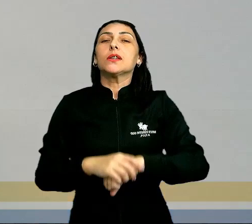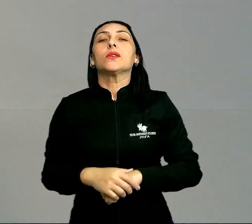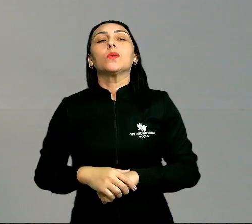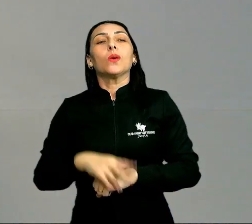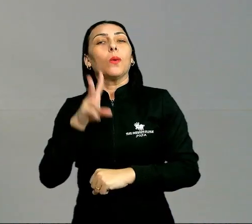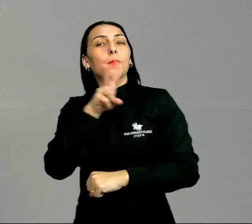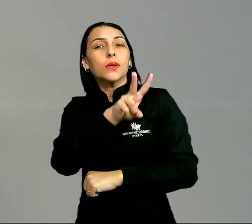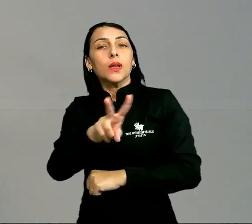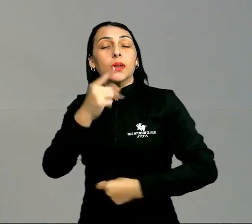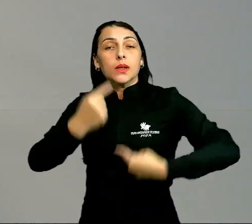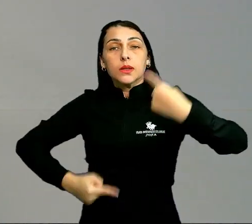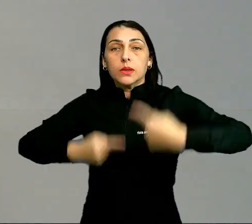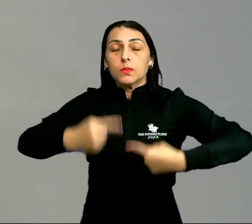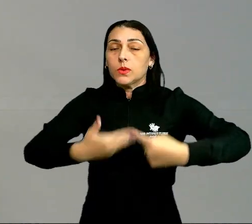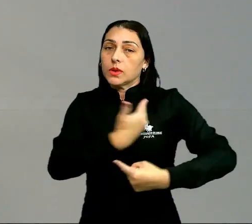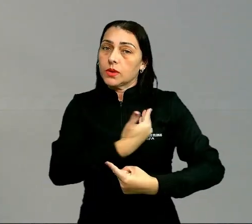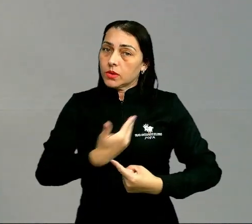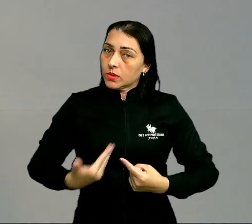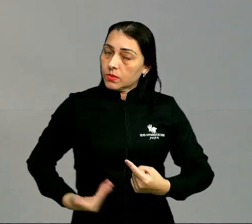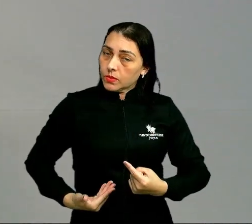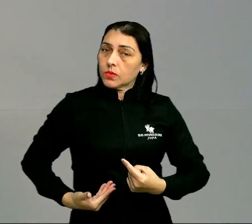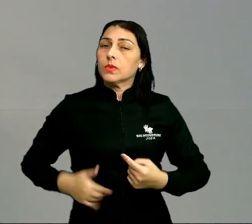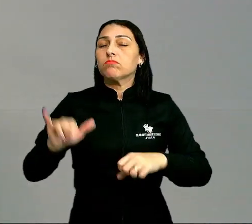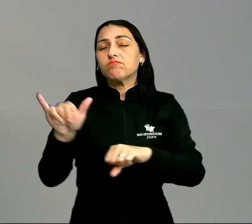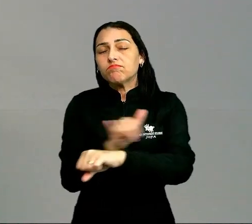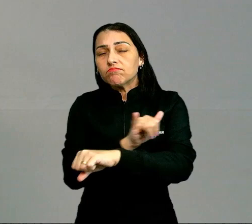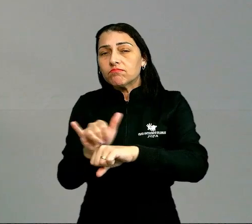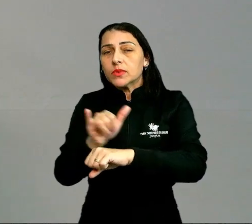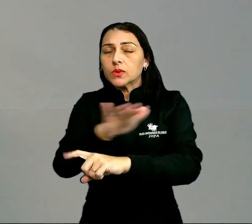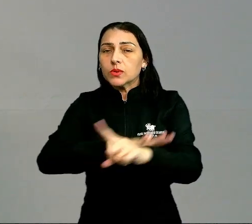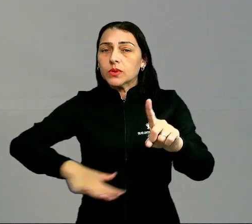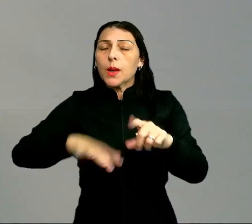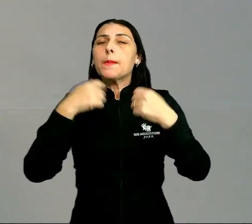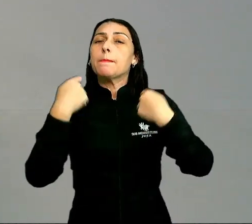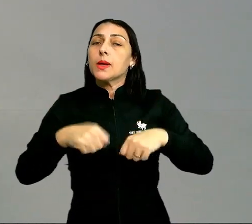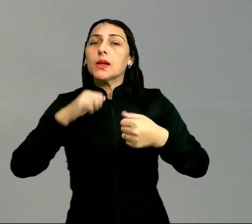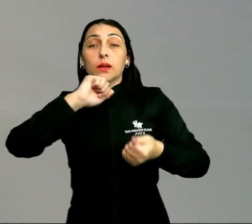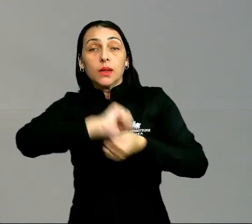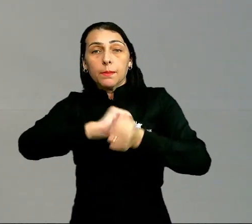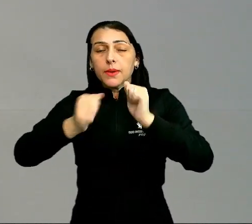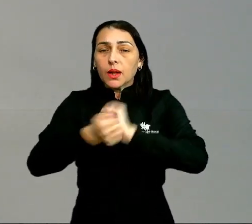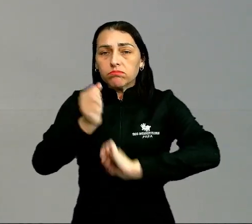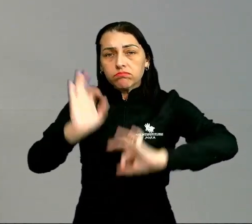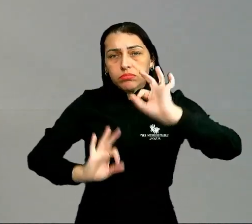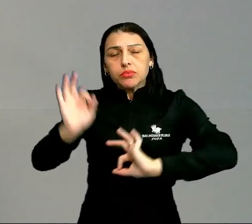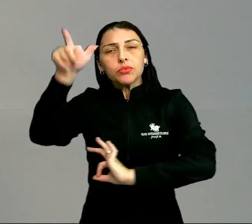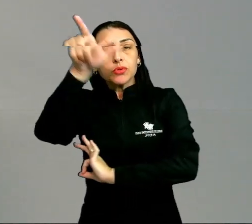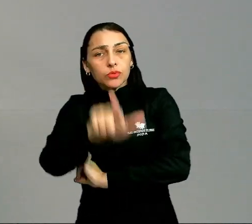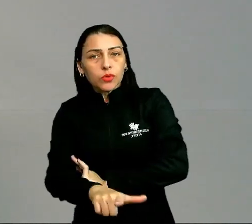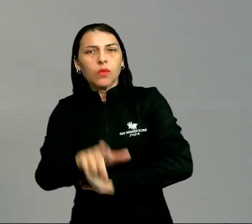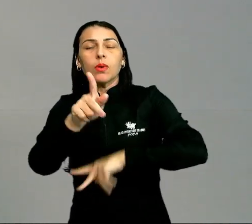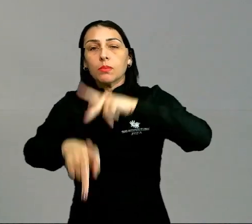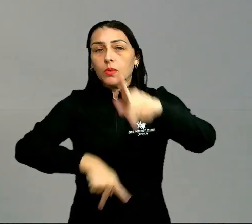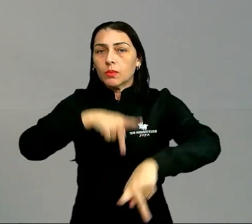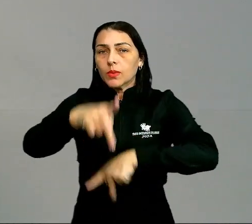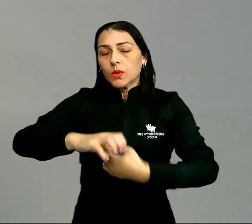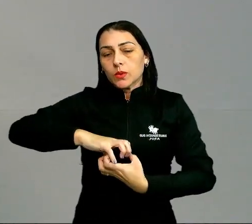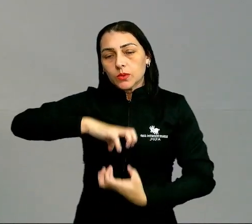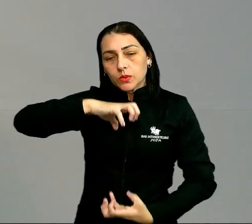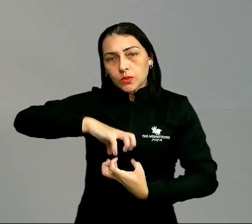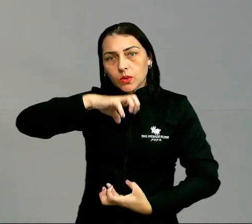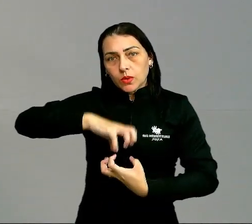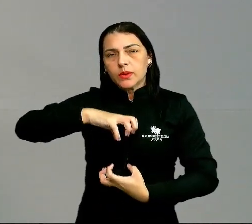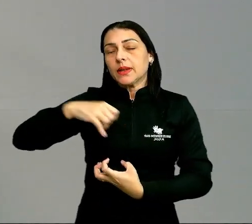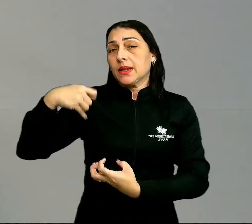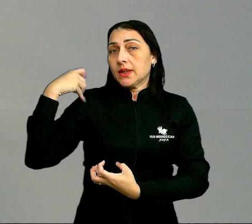o olhar das políticas públicas, das políticas sociais, vão ter que ser voltadas justamente para a população